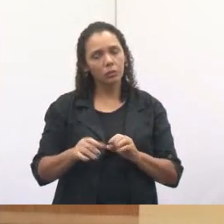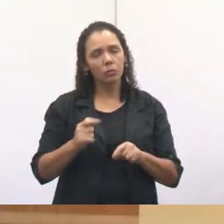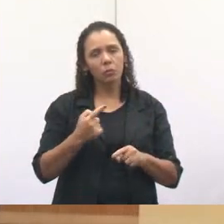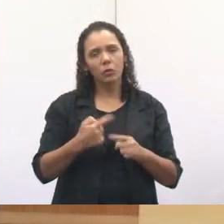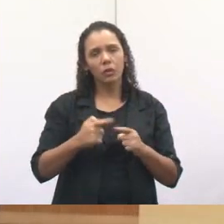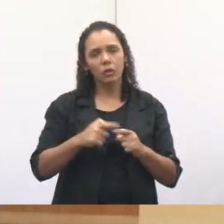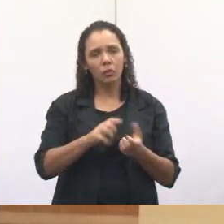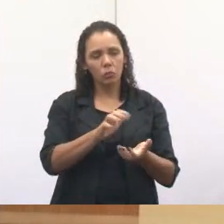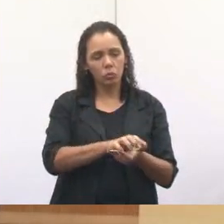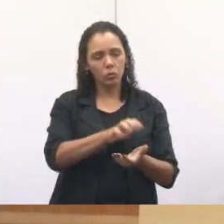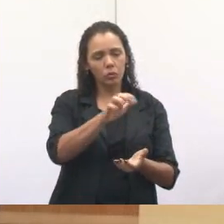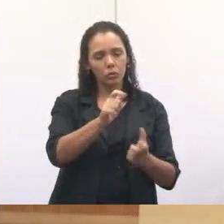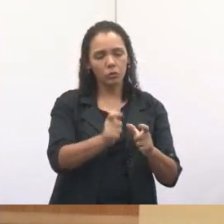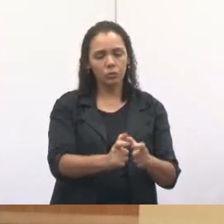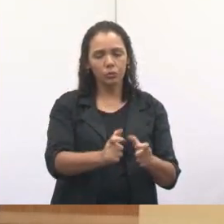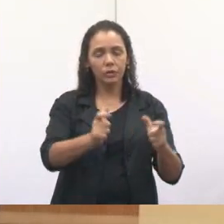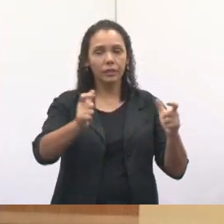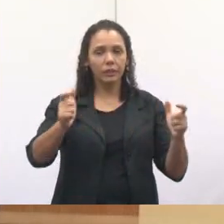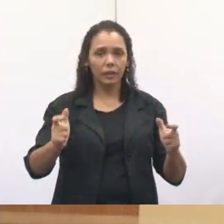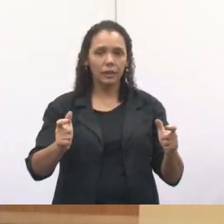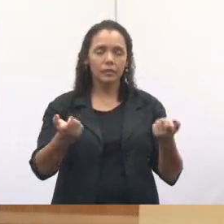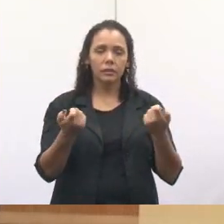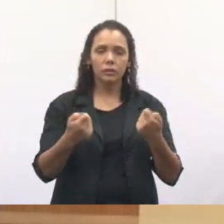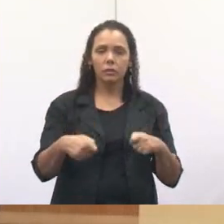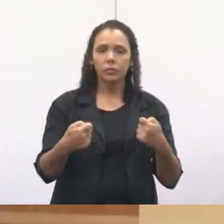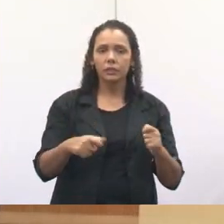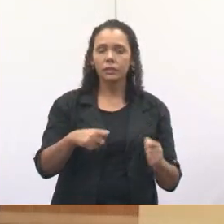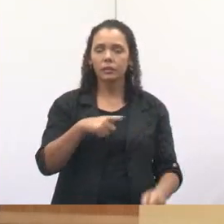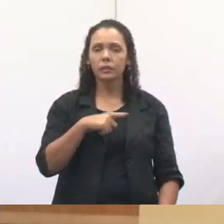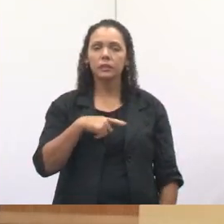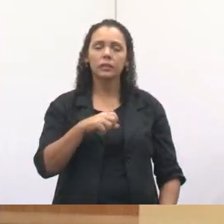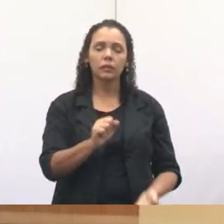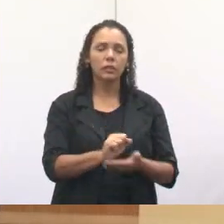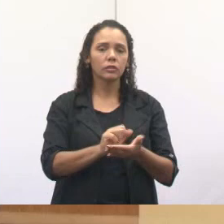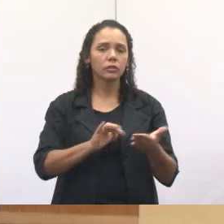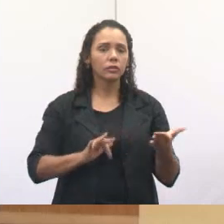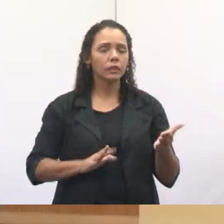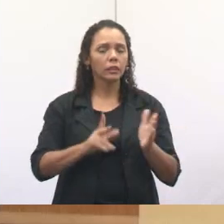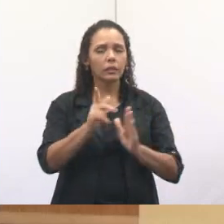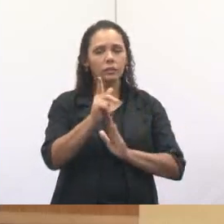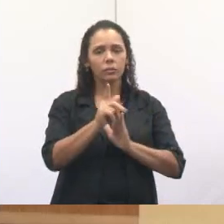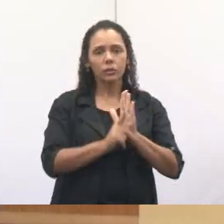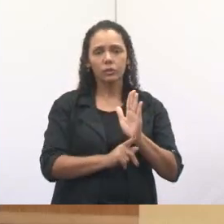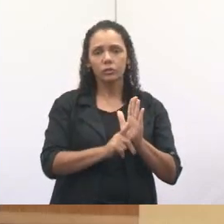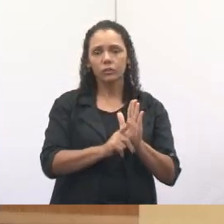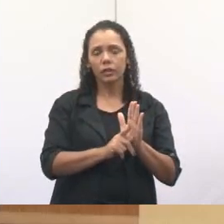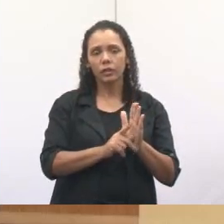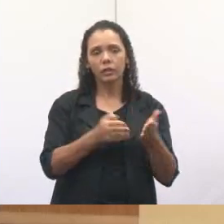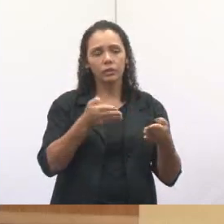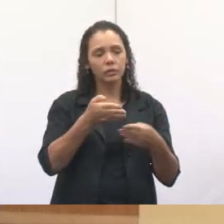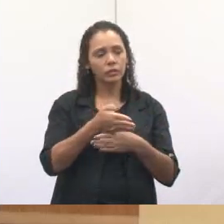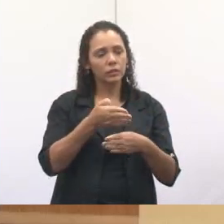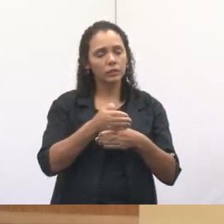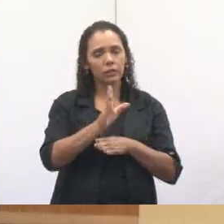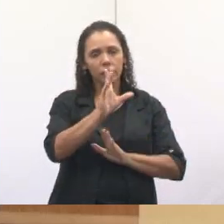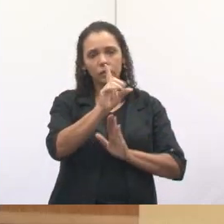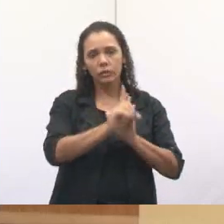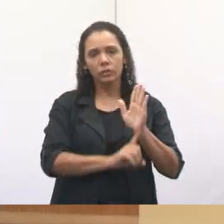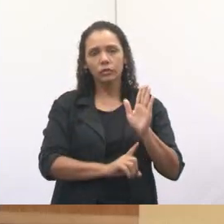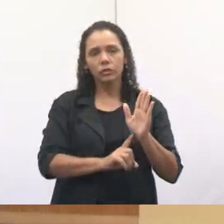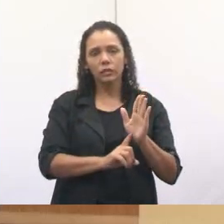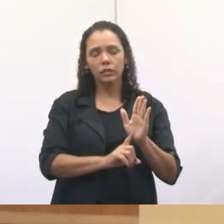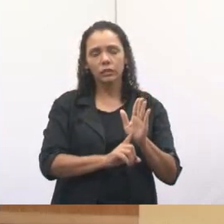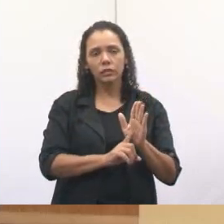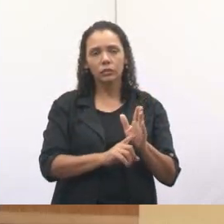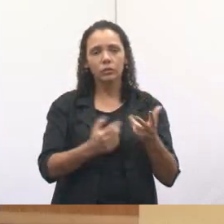nosso município. E aí é preciso que eles tenham atividades, tenham projetos, tenham acesso a esses direitos,